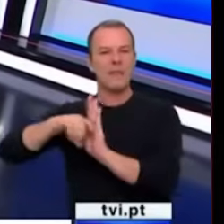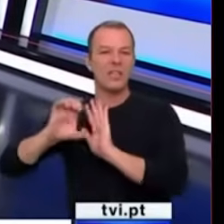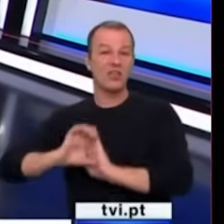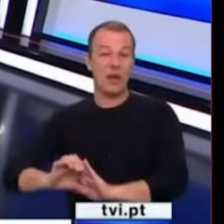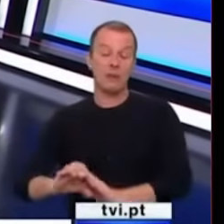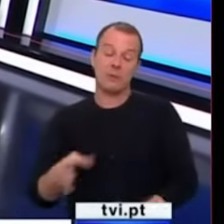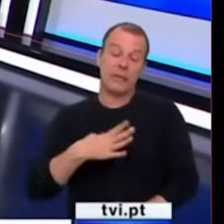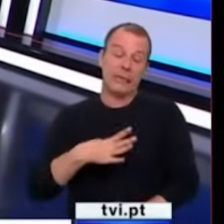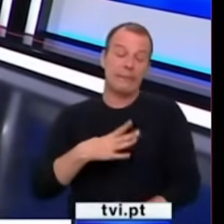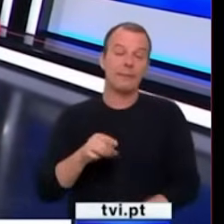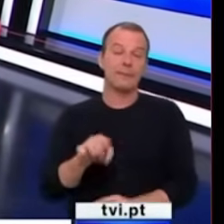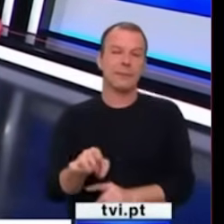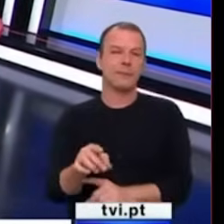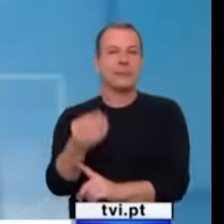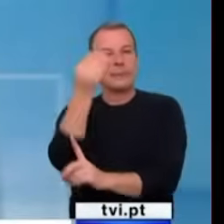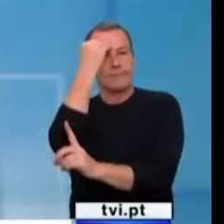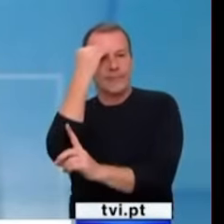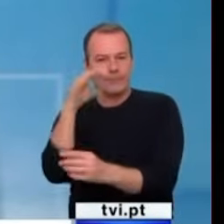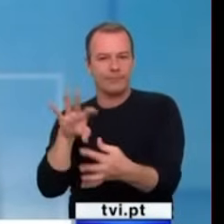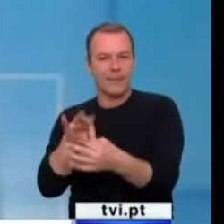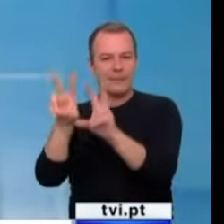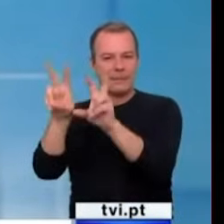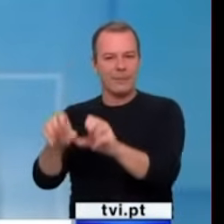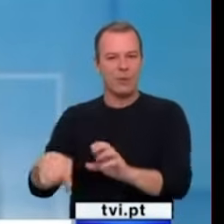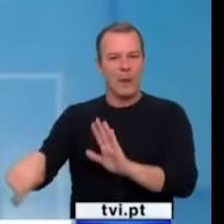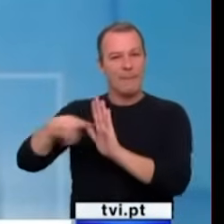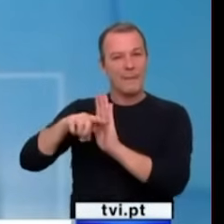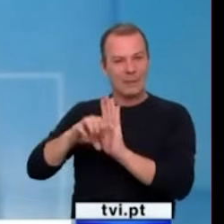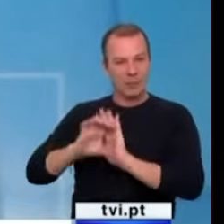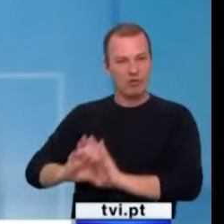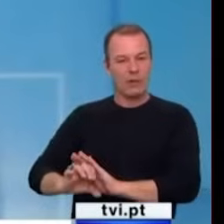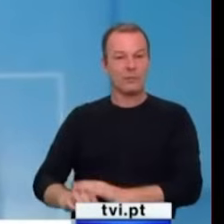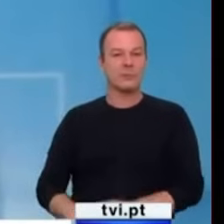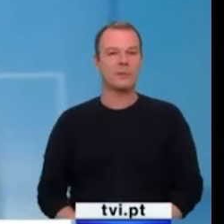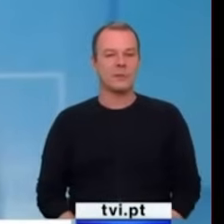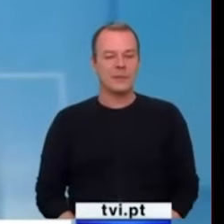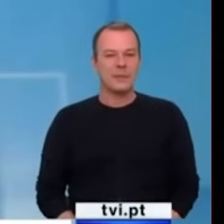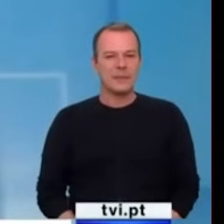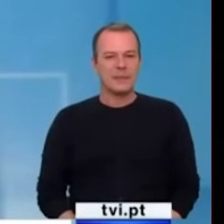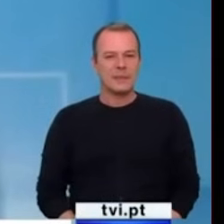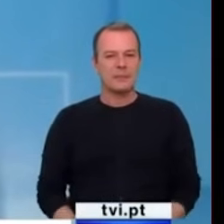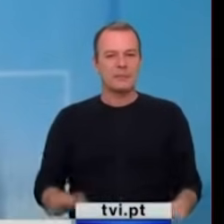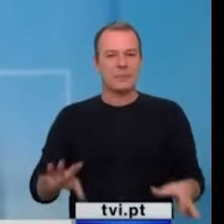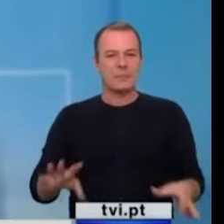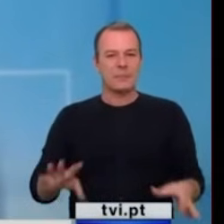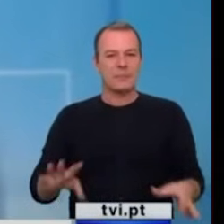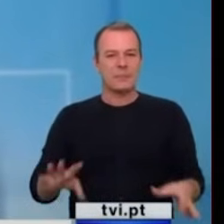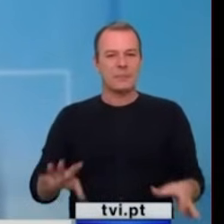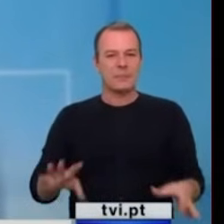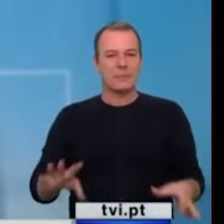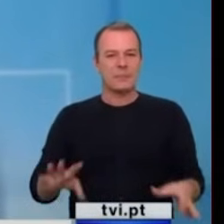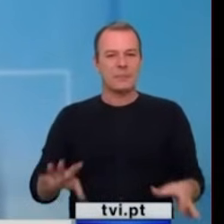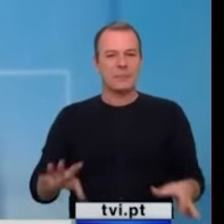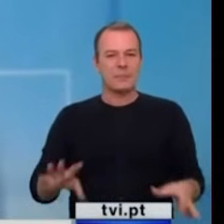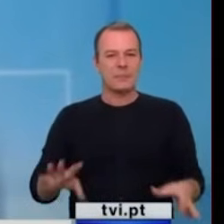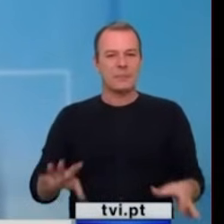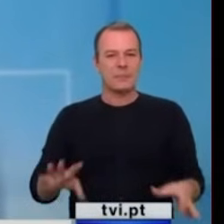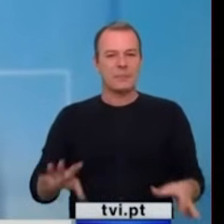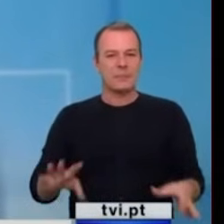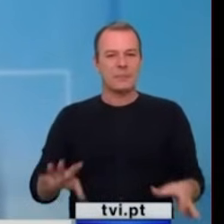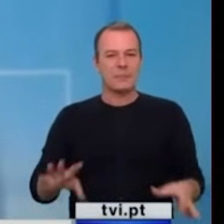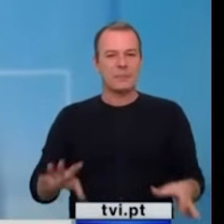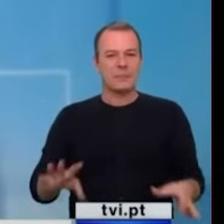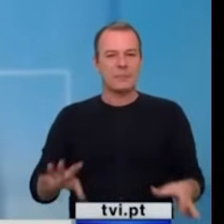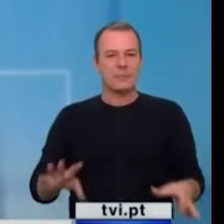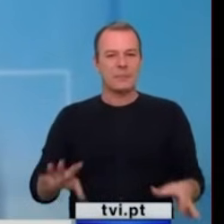gostaria de de ouvi-los sobre isso sobre medidas de chega sobre esta em concreto sim no caso da Justiça mas mas atenção espera lá estamos a falar